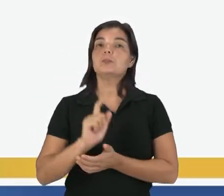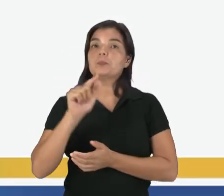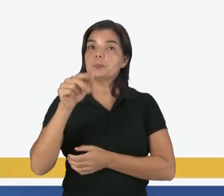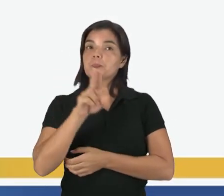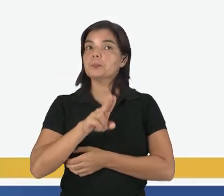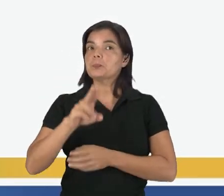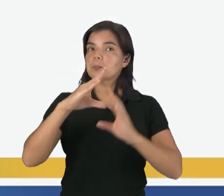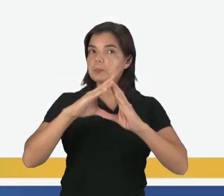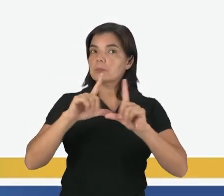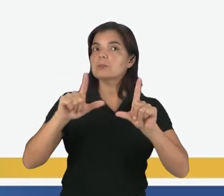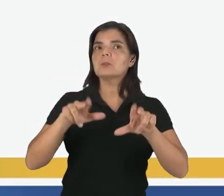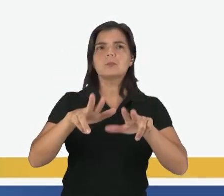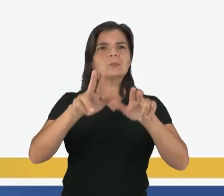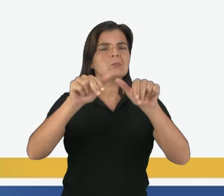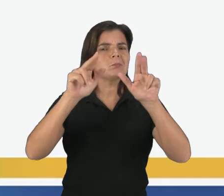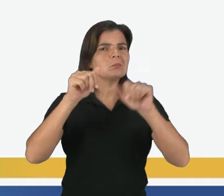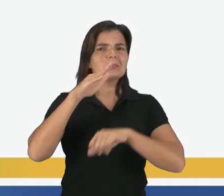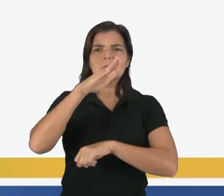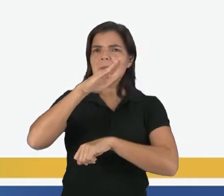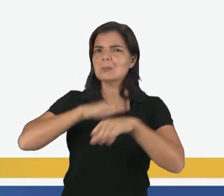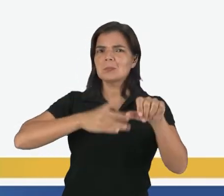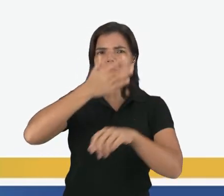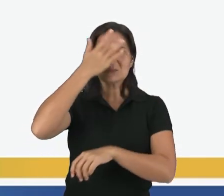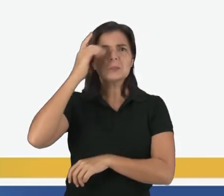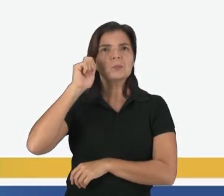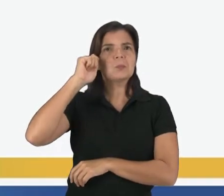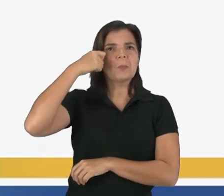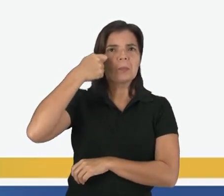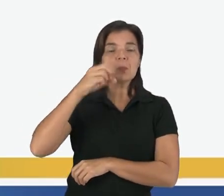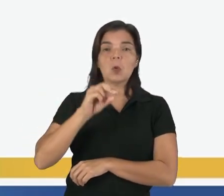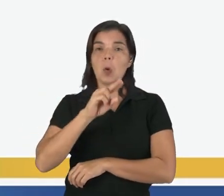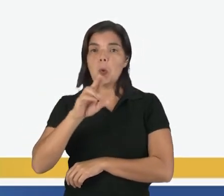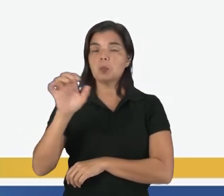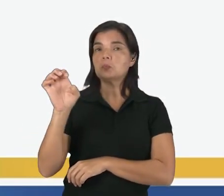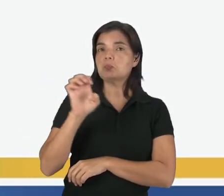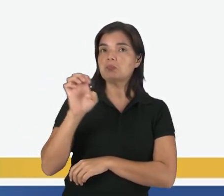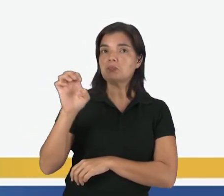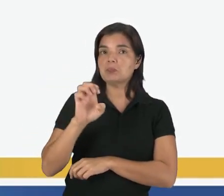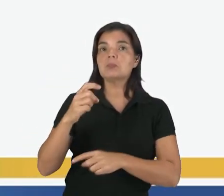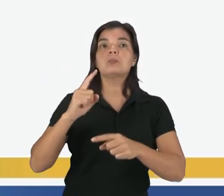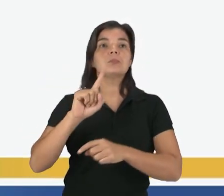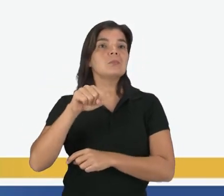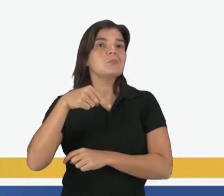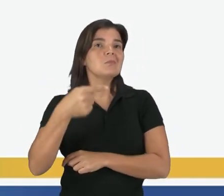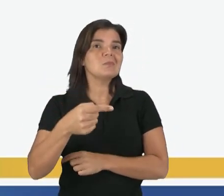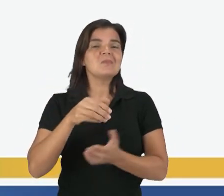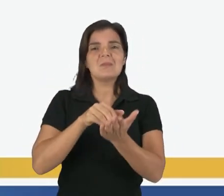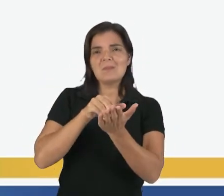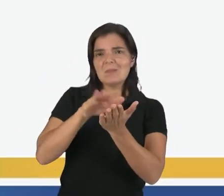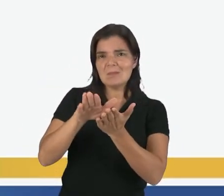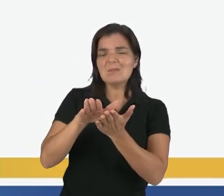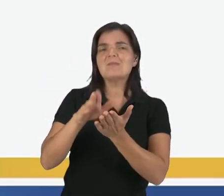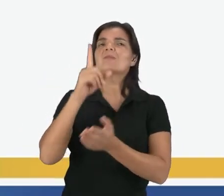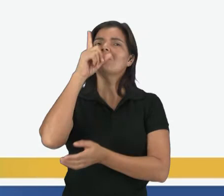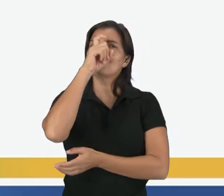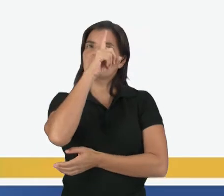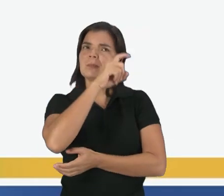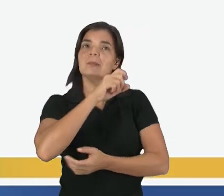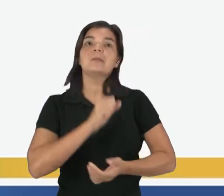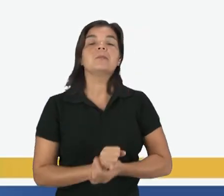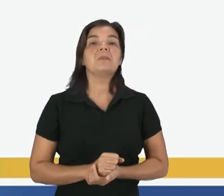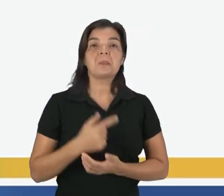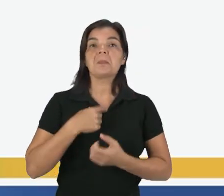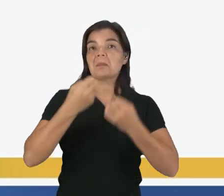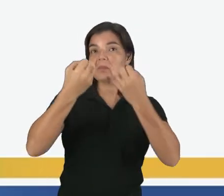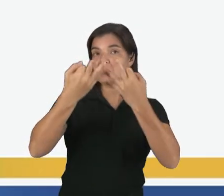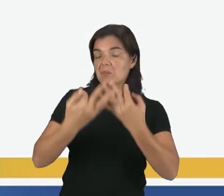Outro usuário deixa claro que nunca contrataria uma pessoa negra ou gay, pois depois seria difícil